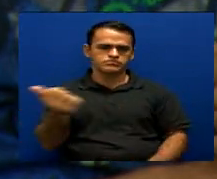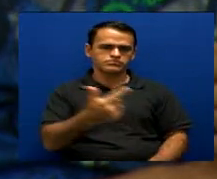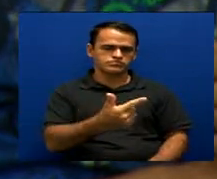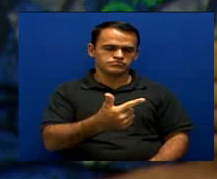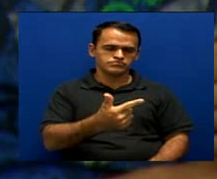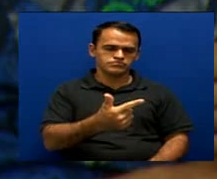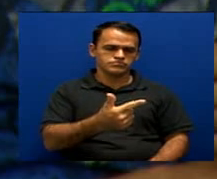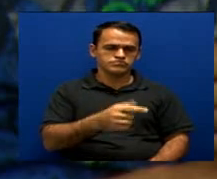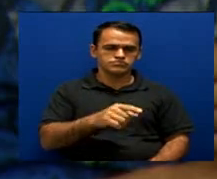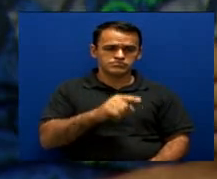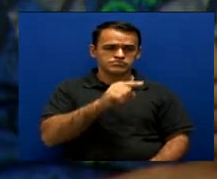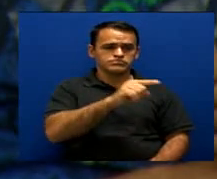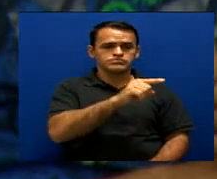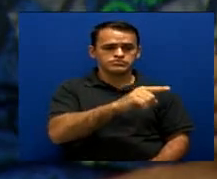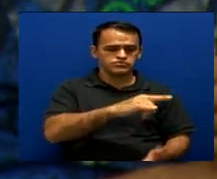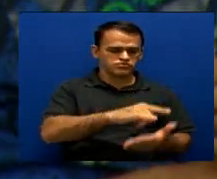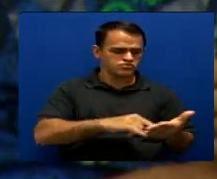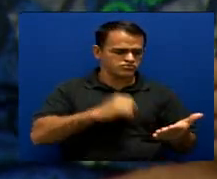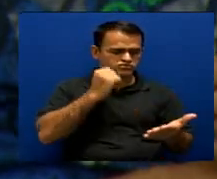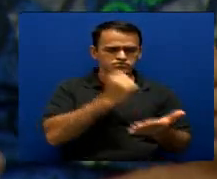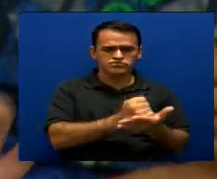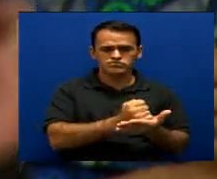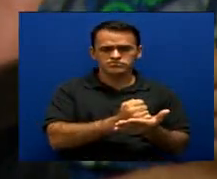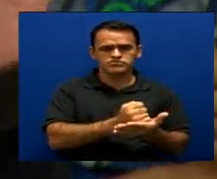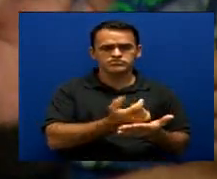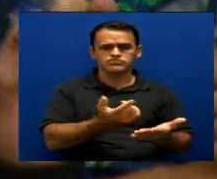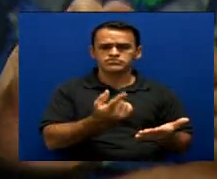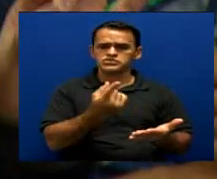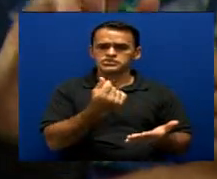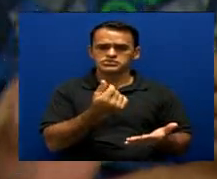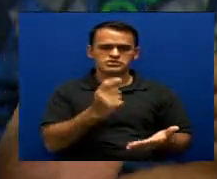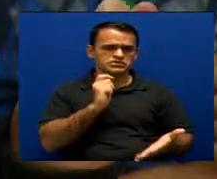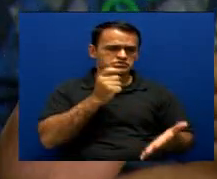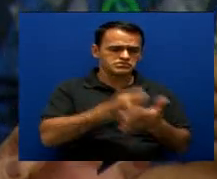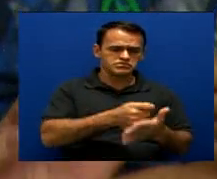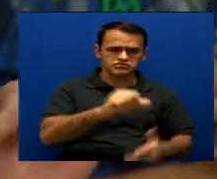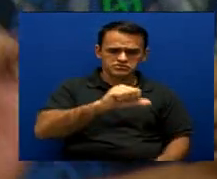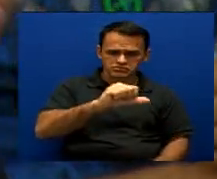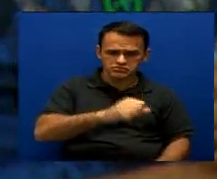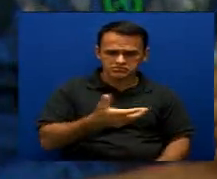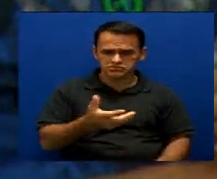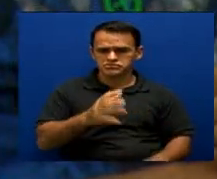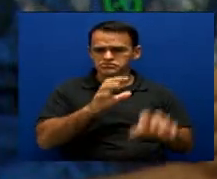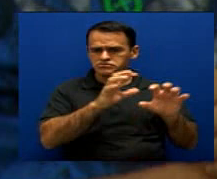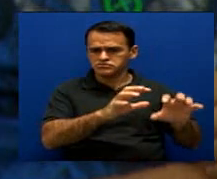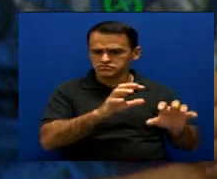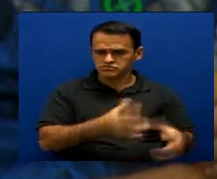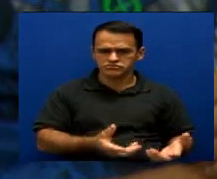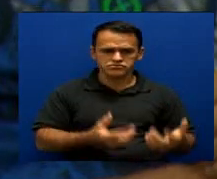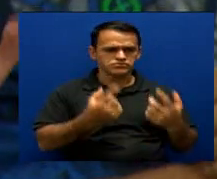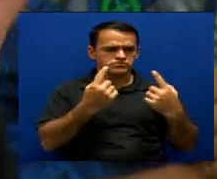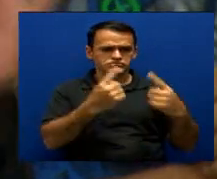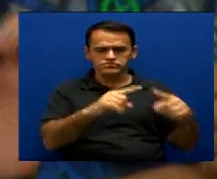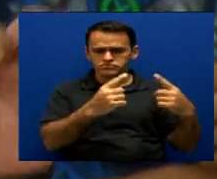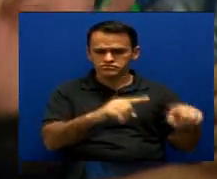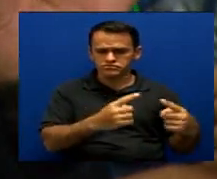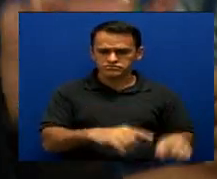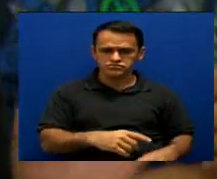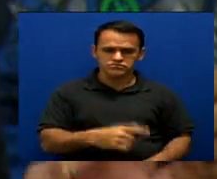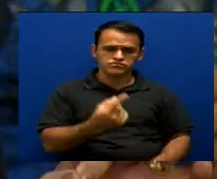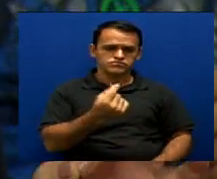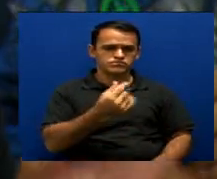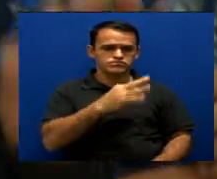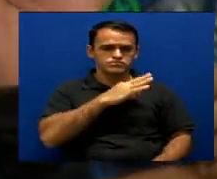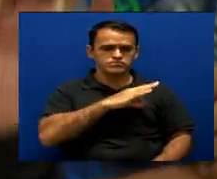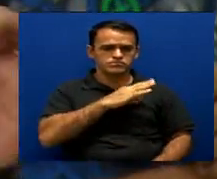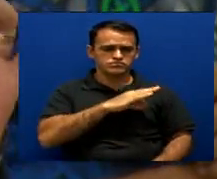trato precarizado porque ele sofre maior assédio moral no local de trabalho porque ele tem o menor salário